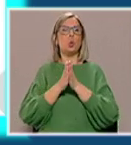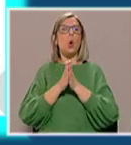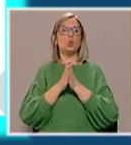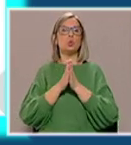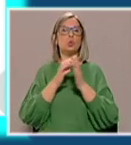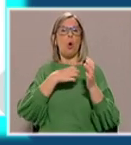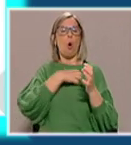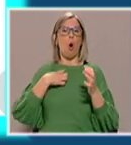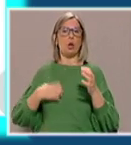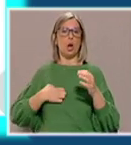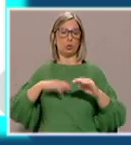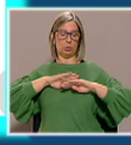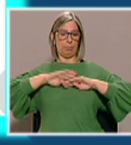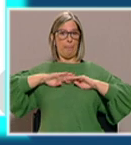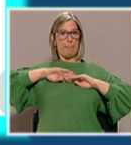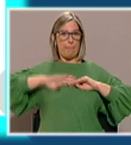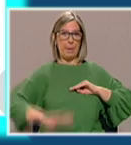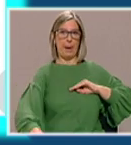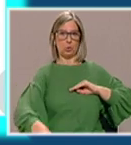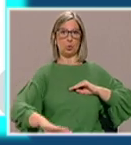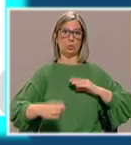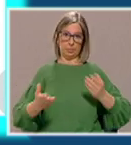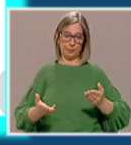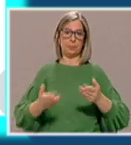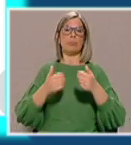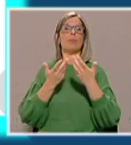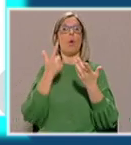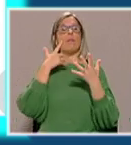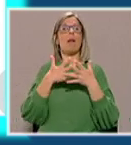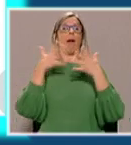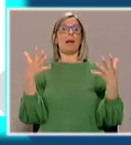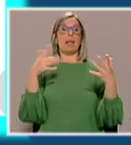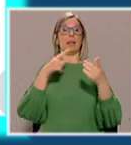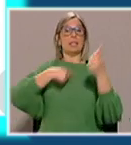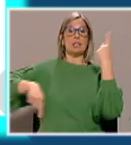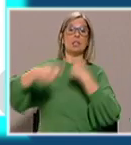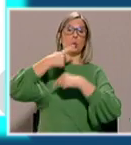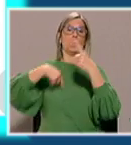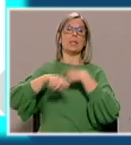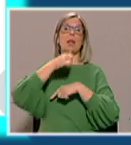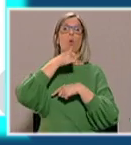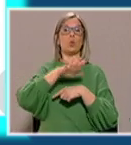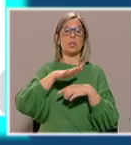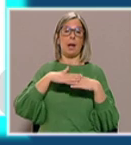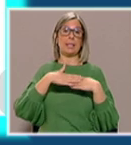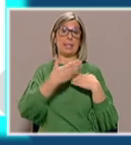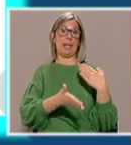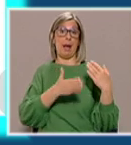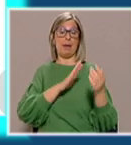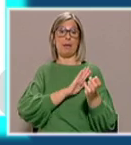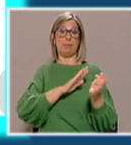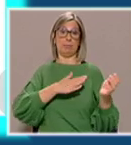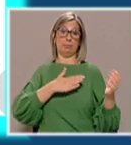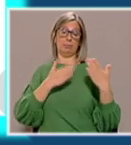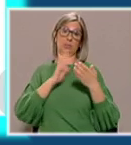abaixo do coração, até aos nossos pés. Então, na grande circulação, o sangue sai do ventrículo esquerdo